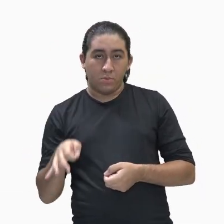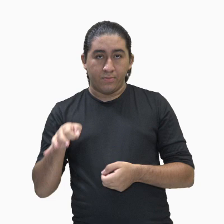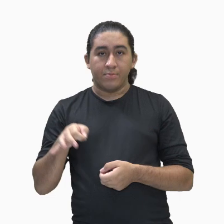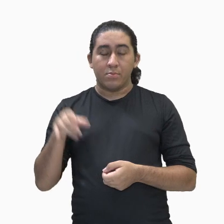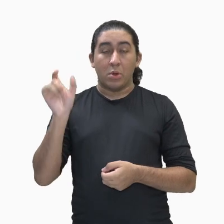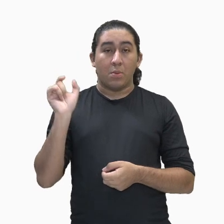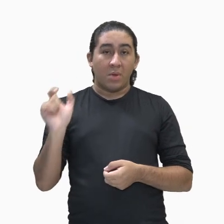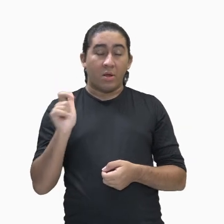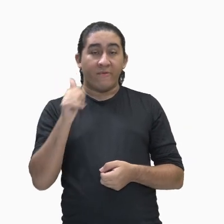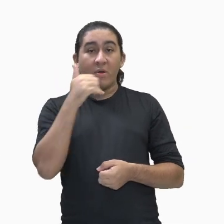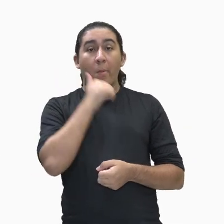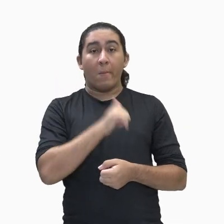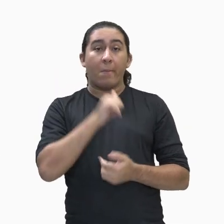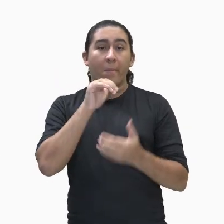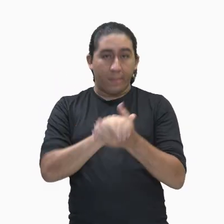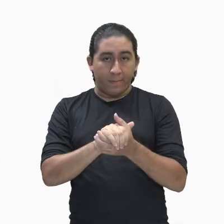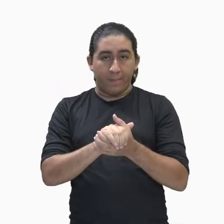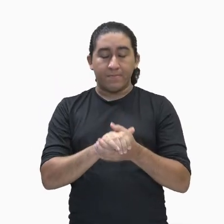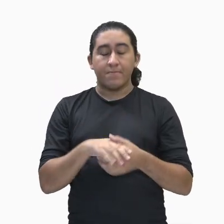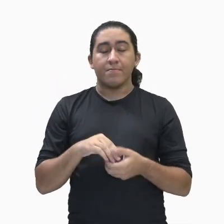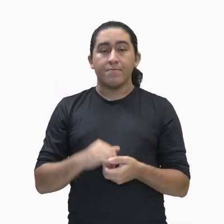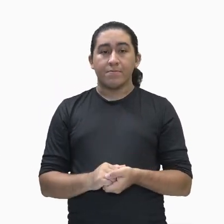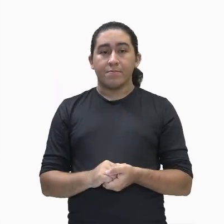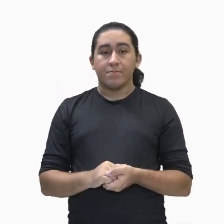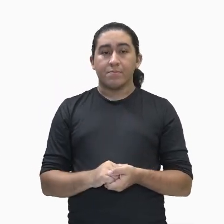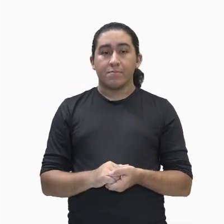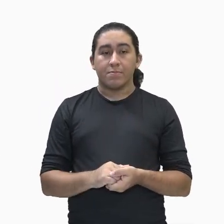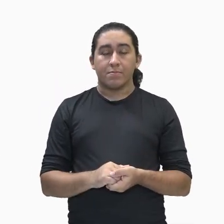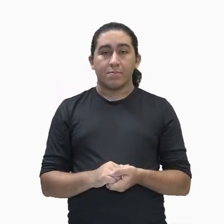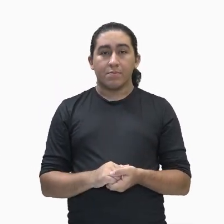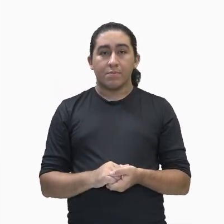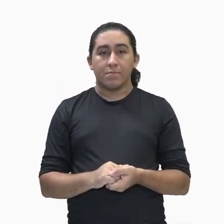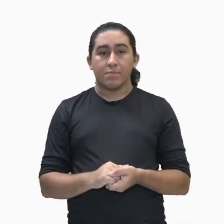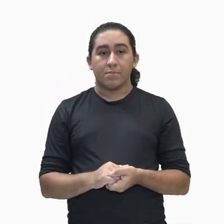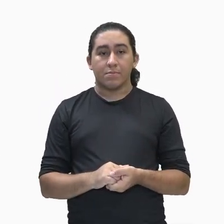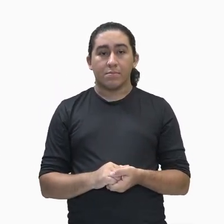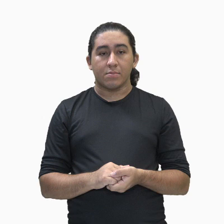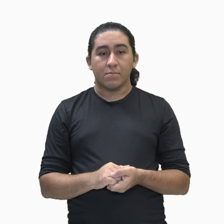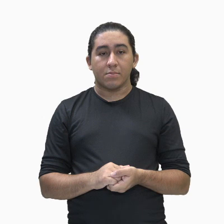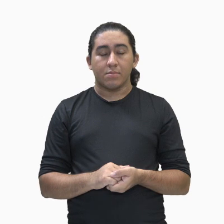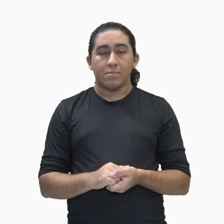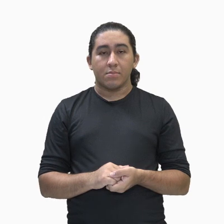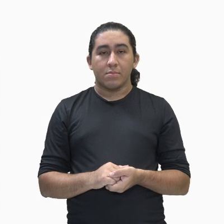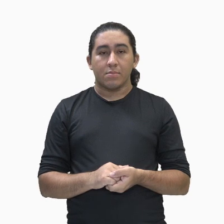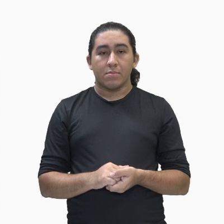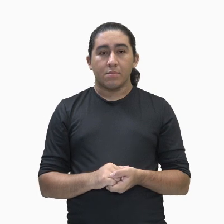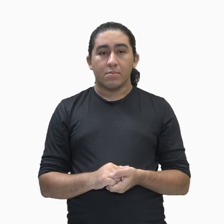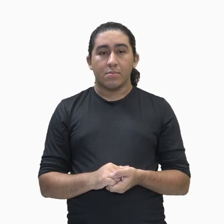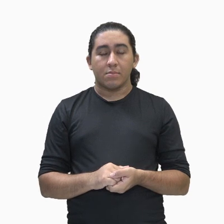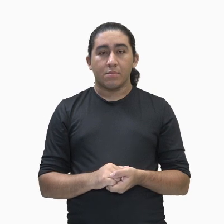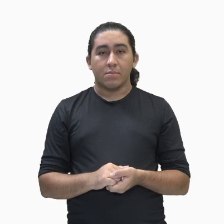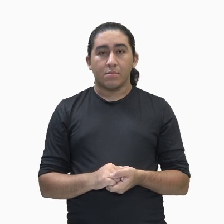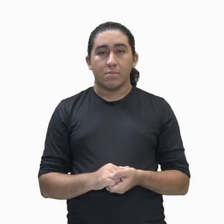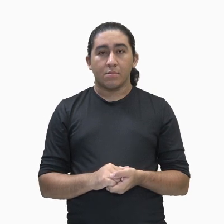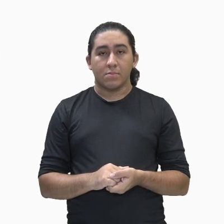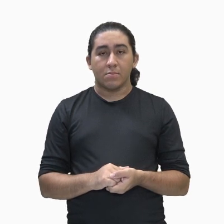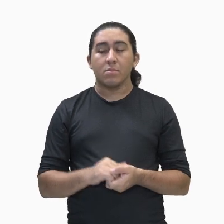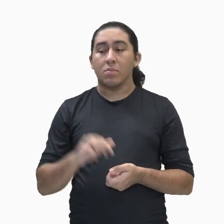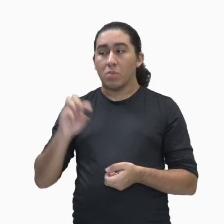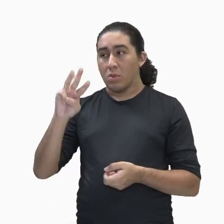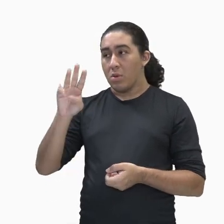sister. Brother, que é o irmão, e sister, irmã. Então, a relação entre eles dois aqui, certo? Então, entre